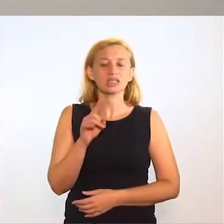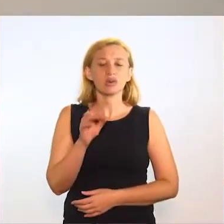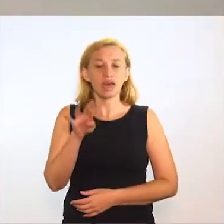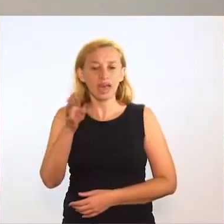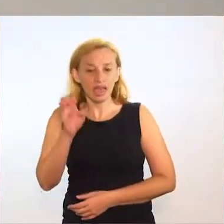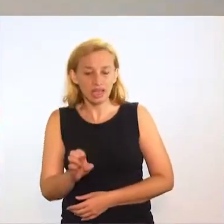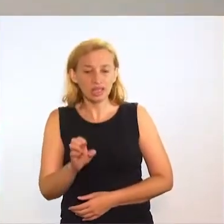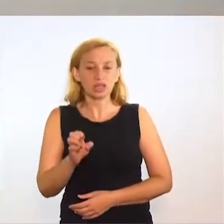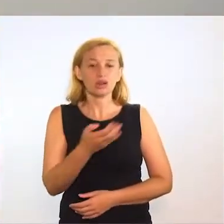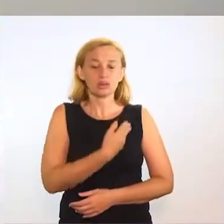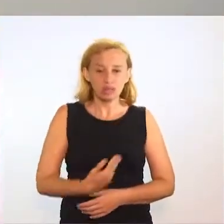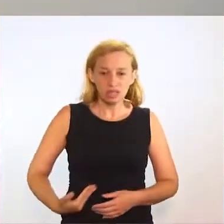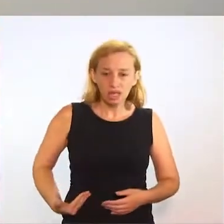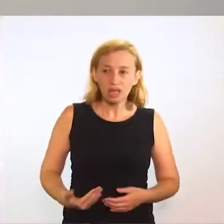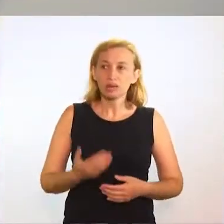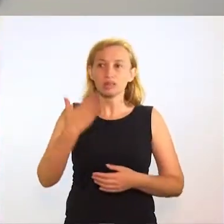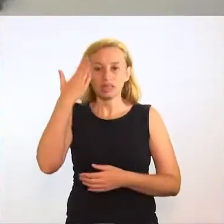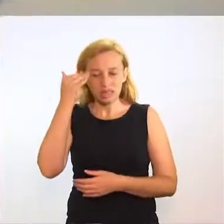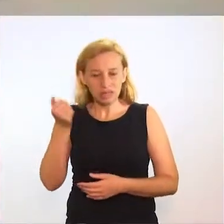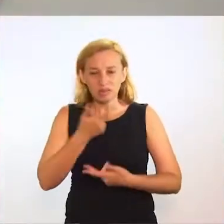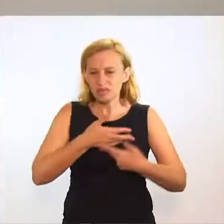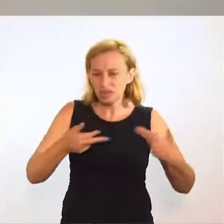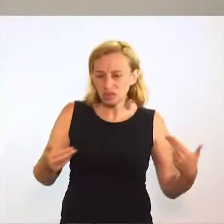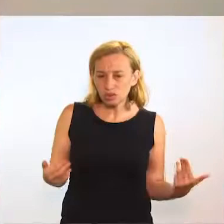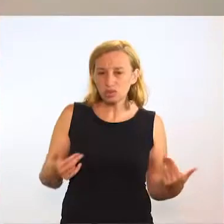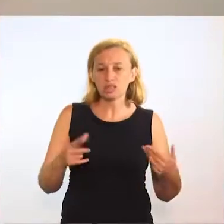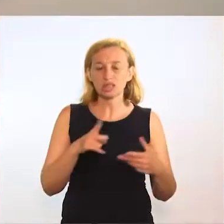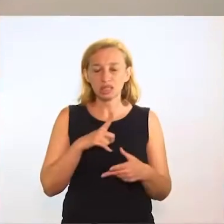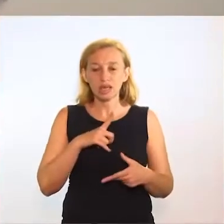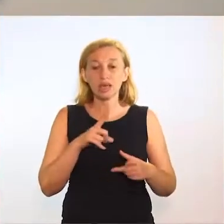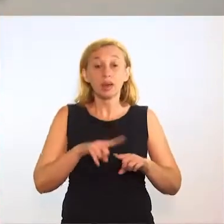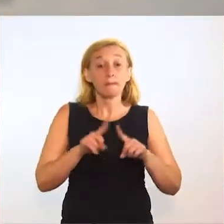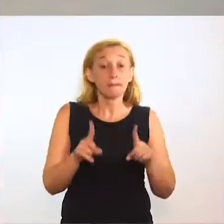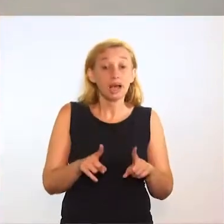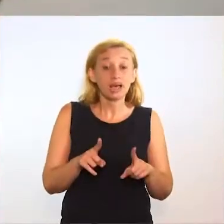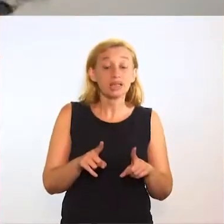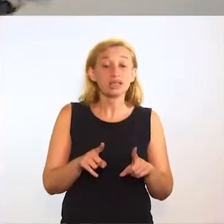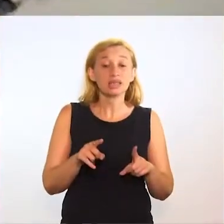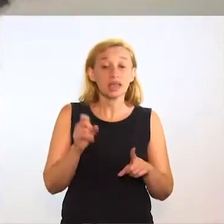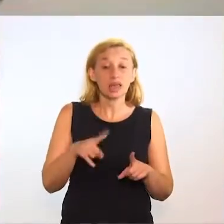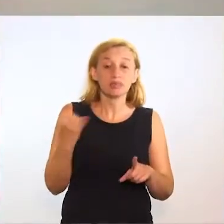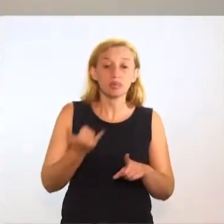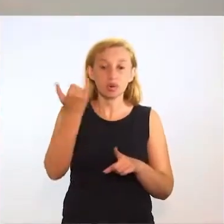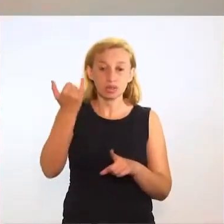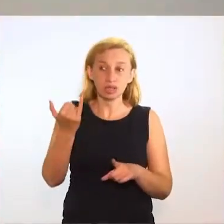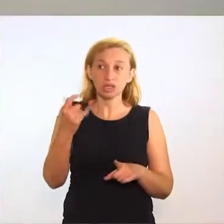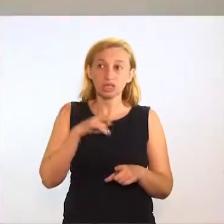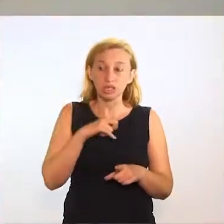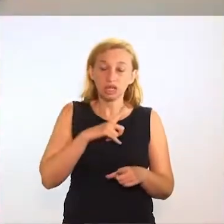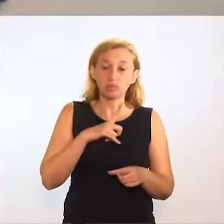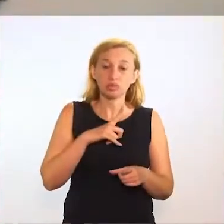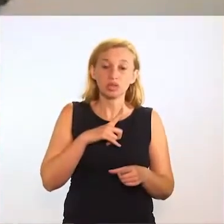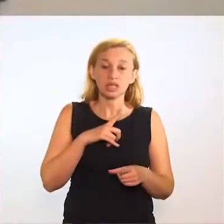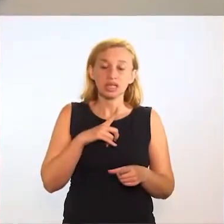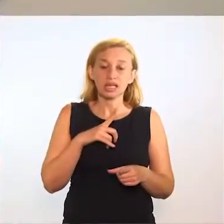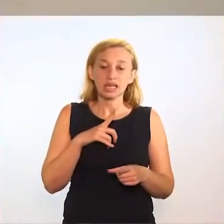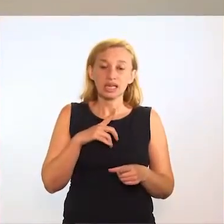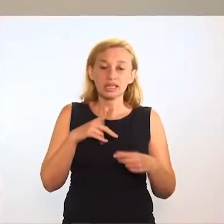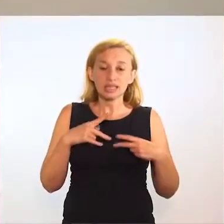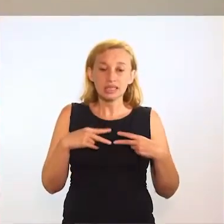tinha uma rede governamental. Por mais que a gente sabe de todas as questões que envolvem, elas também estão ali como ponte, e é tão necessário que a gente